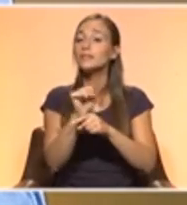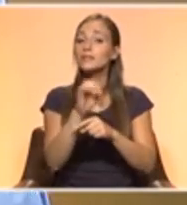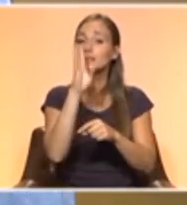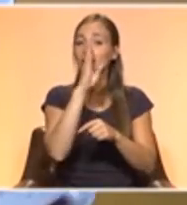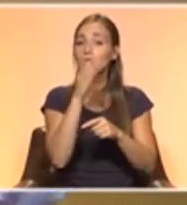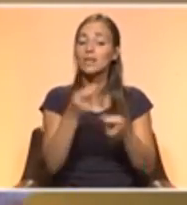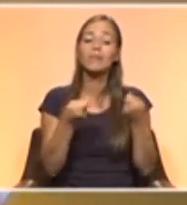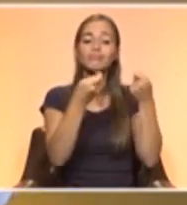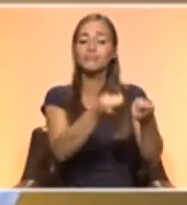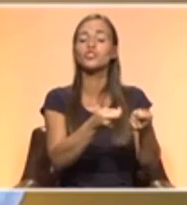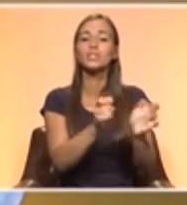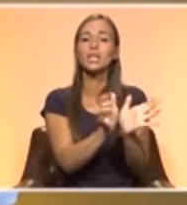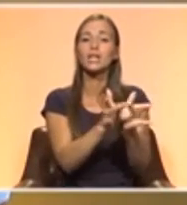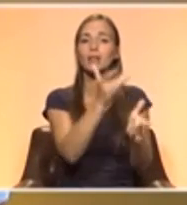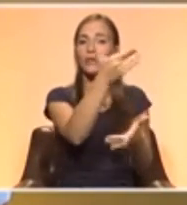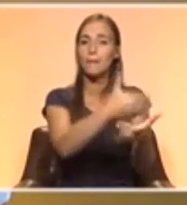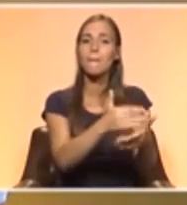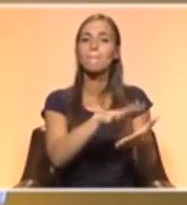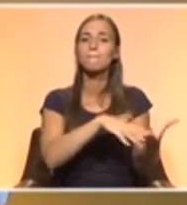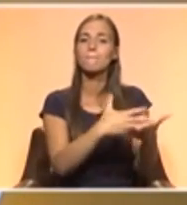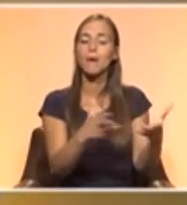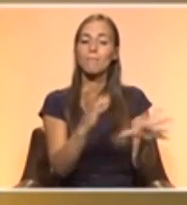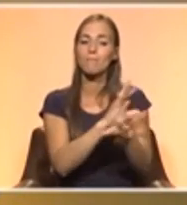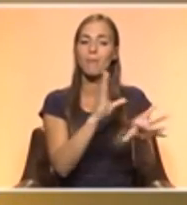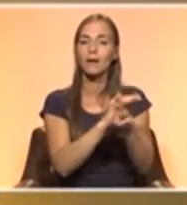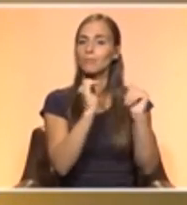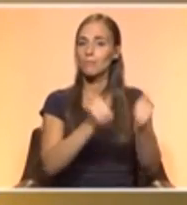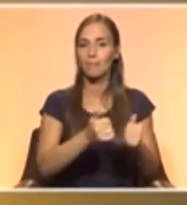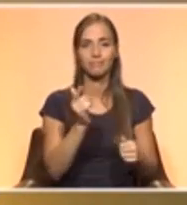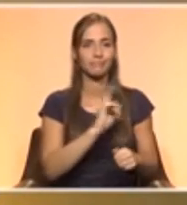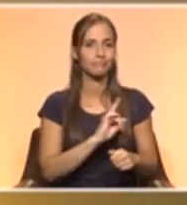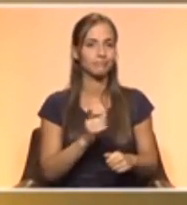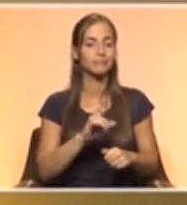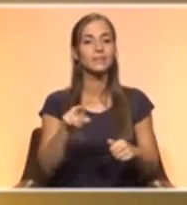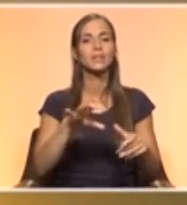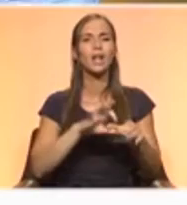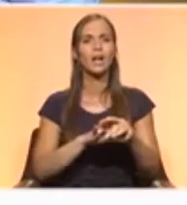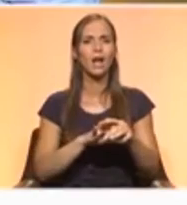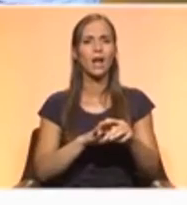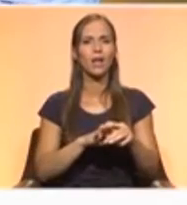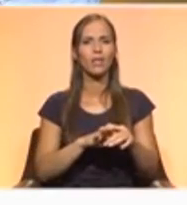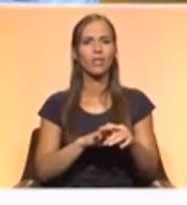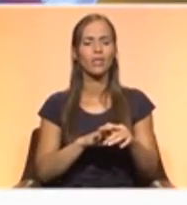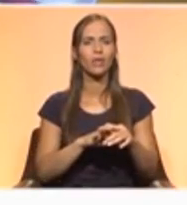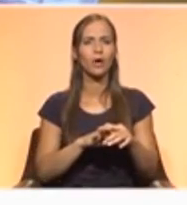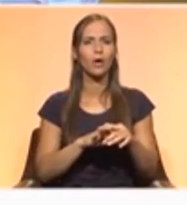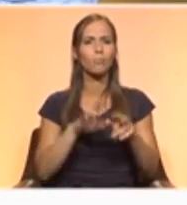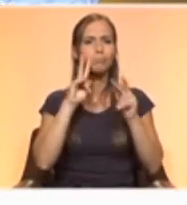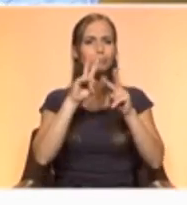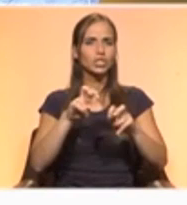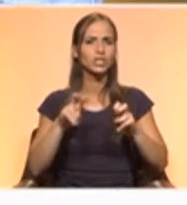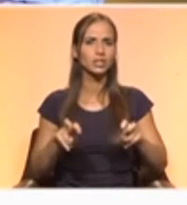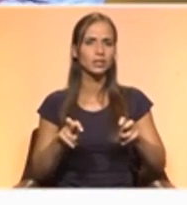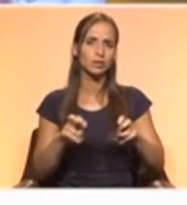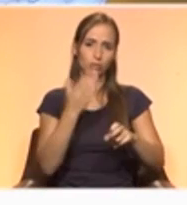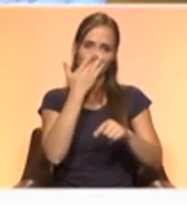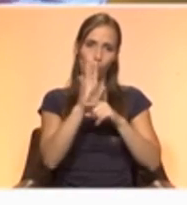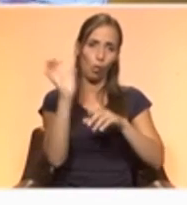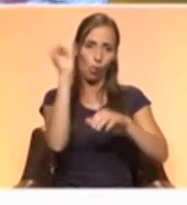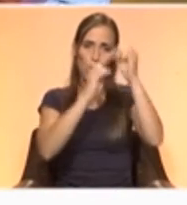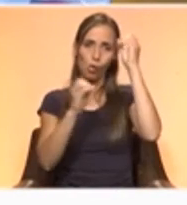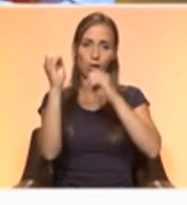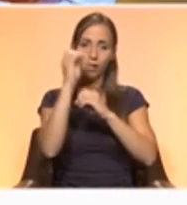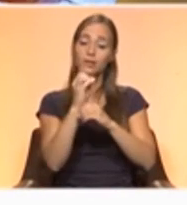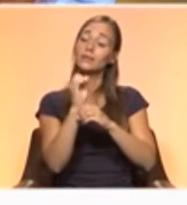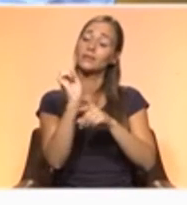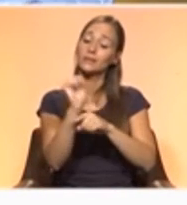conseguir por exemplo fazer plan marting corretamente tem a ver todos com a questão dos motores de pesquisa não é aqu ela como estava a dizer há exatamente as técnicas